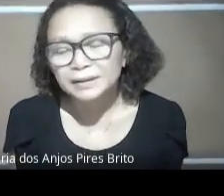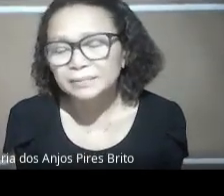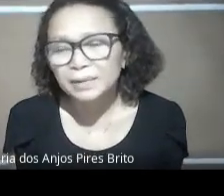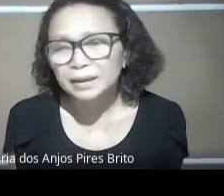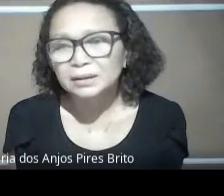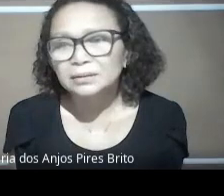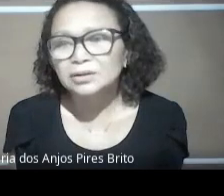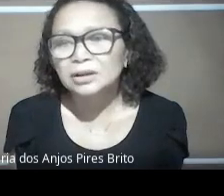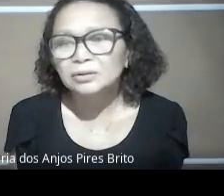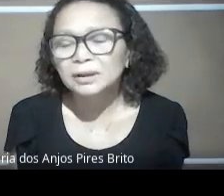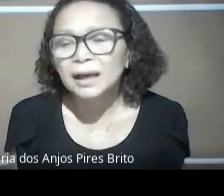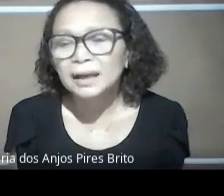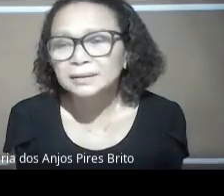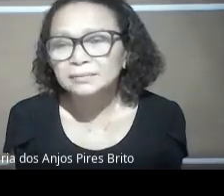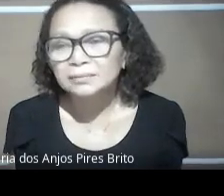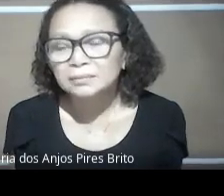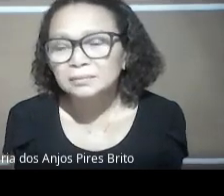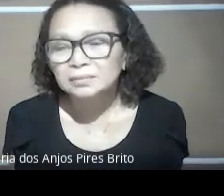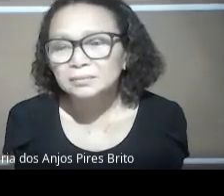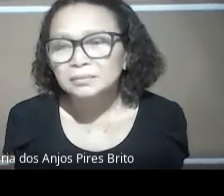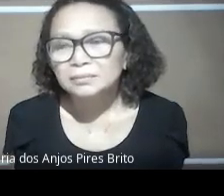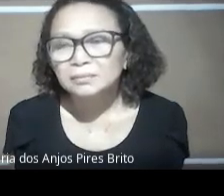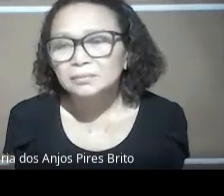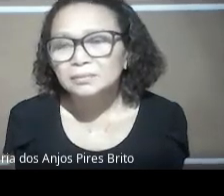das 6h30, eu já estou em casa.